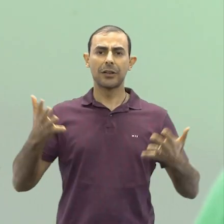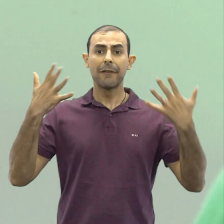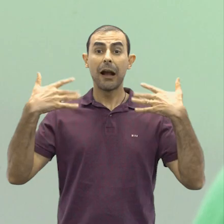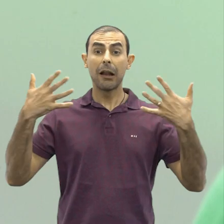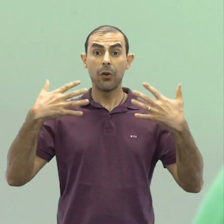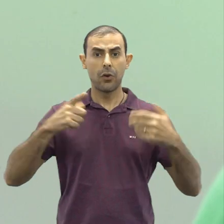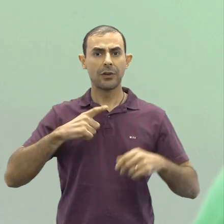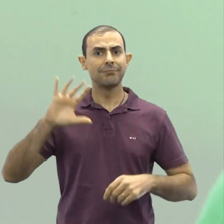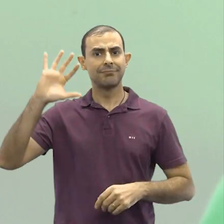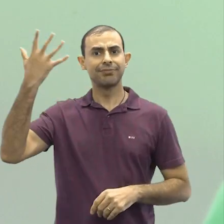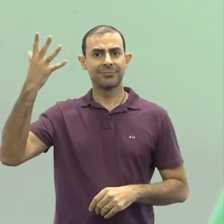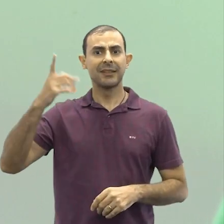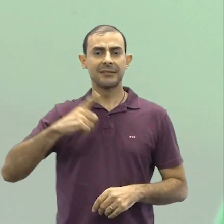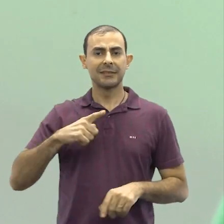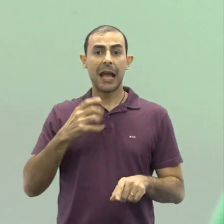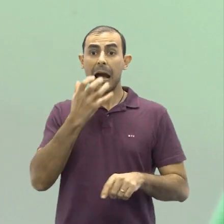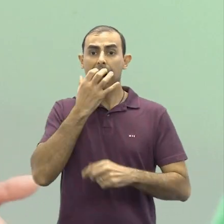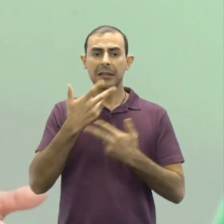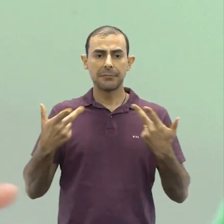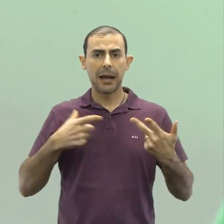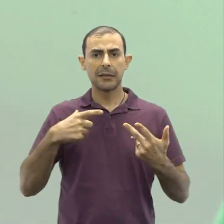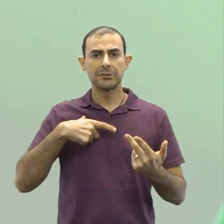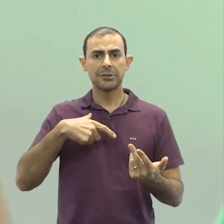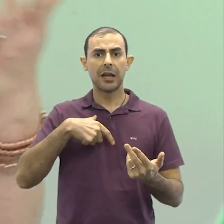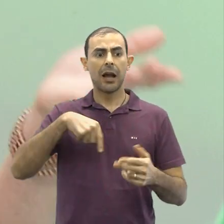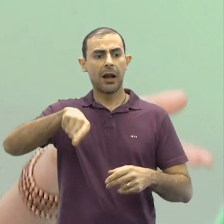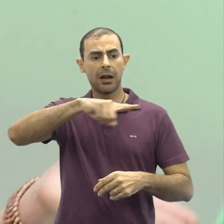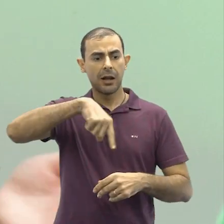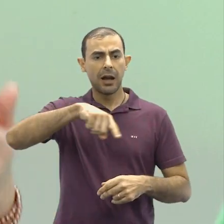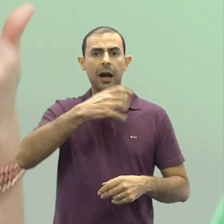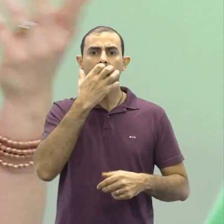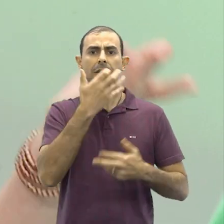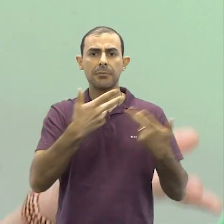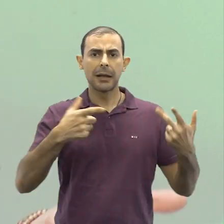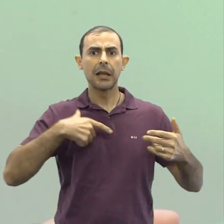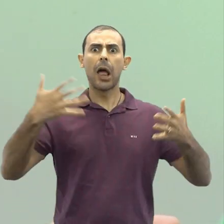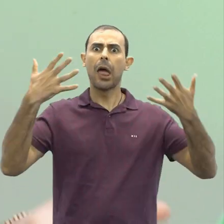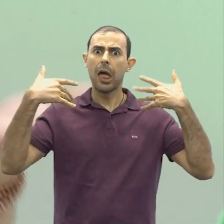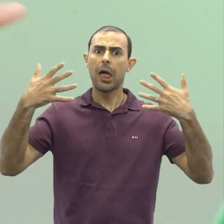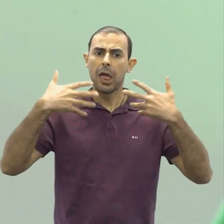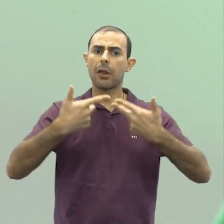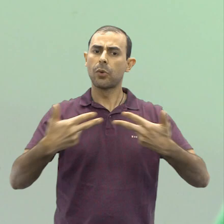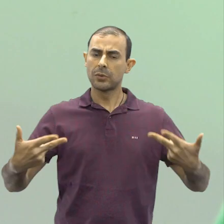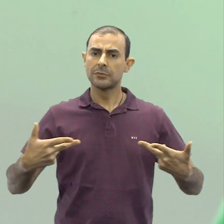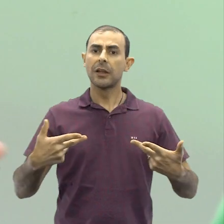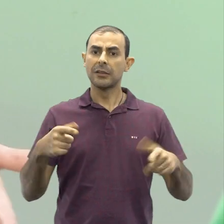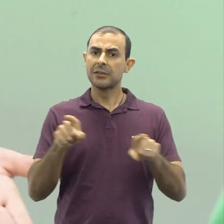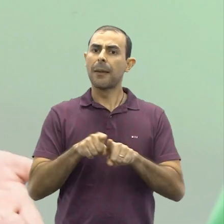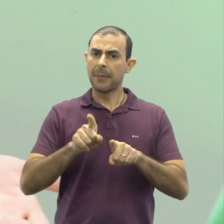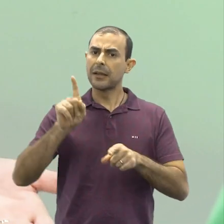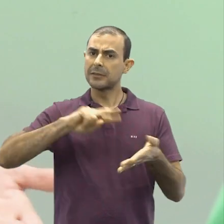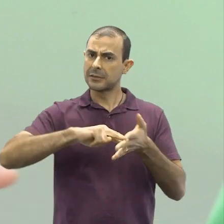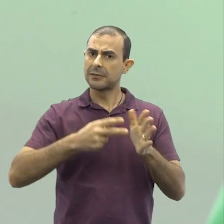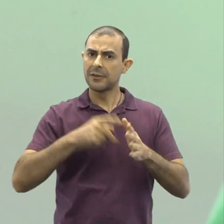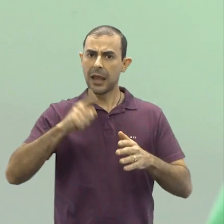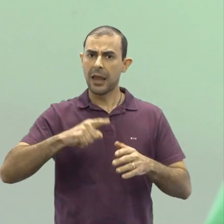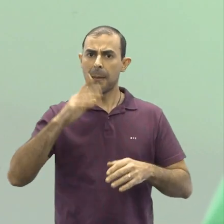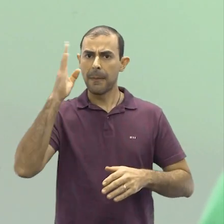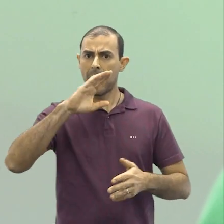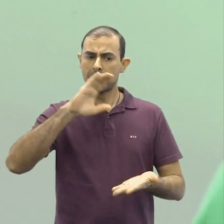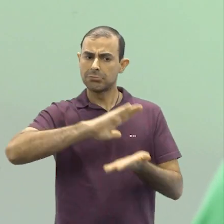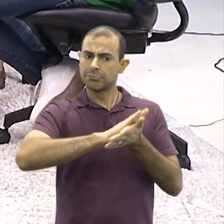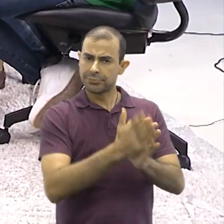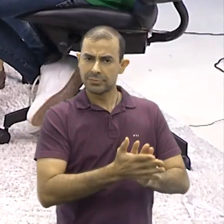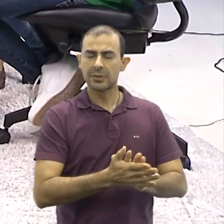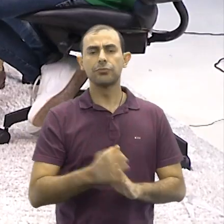bastante vídeos até na internet em relação a animais que ficavam ali expostos, né, àquele calor excessivo. Também é considerado uma situação de